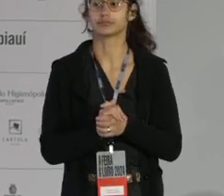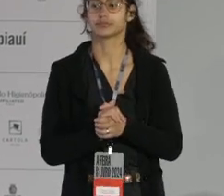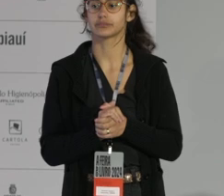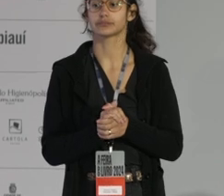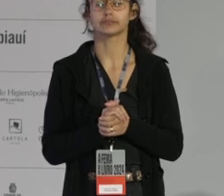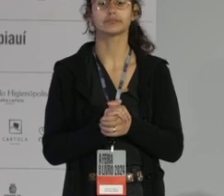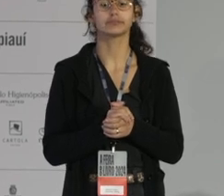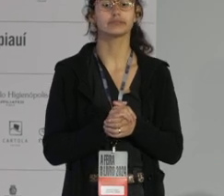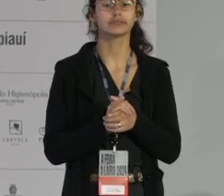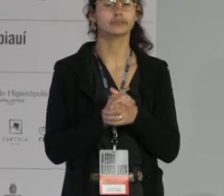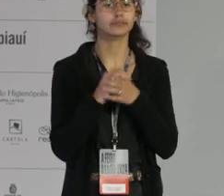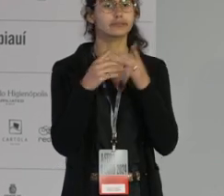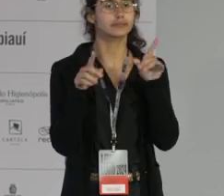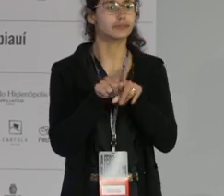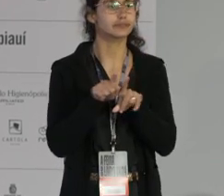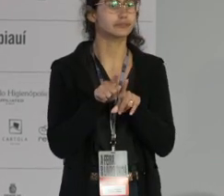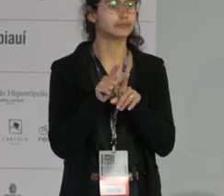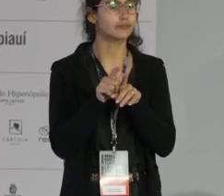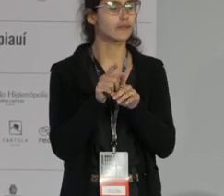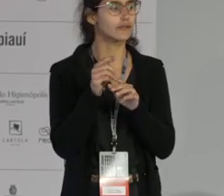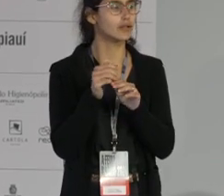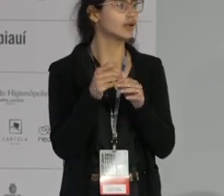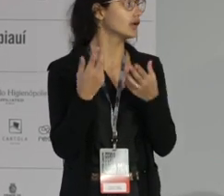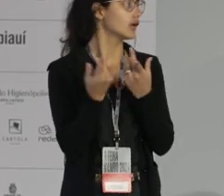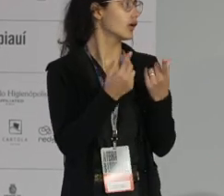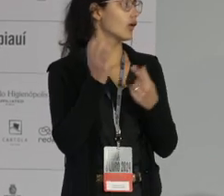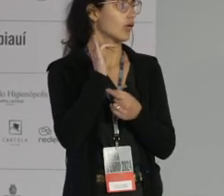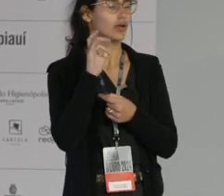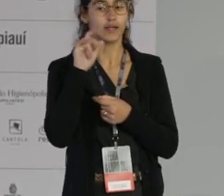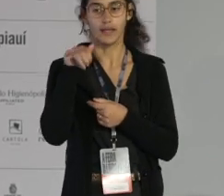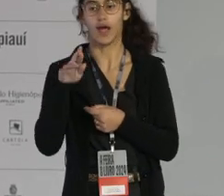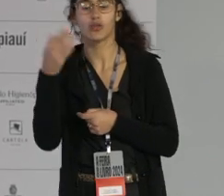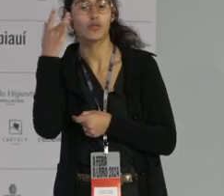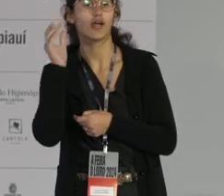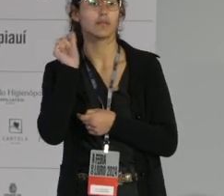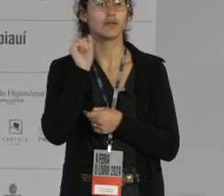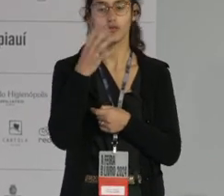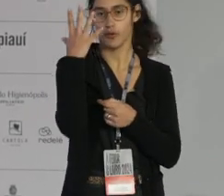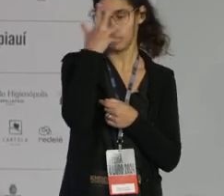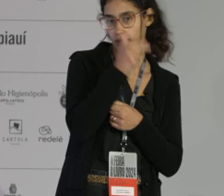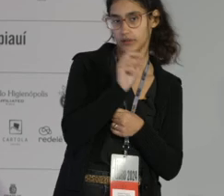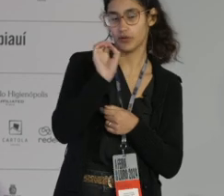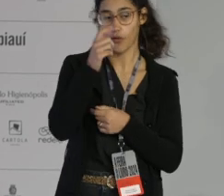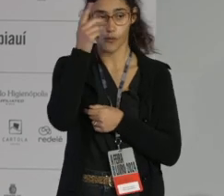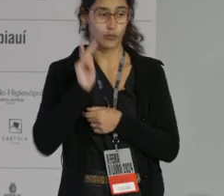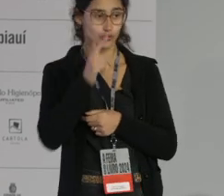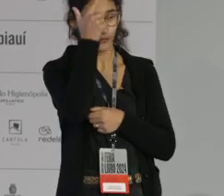E eu não, também, ele também termina em suspenso, que nem o conto da Yara. Você não sabe se ele ficou bonito ou não.